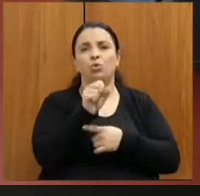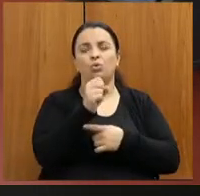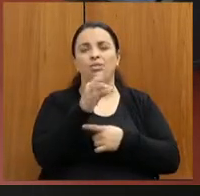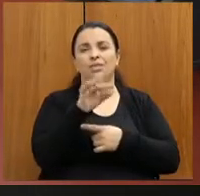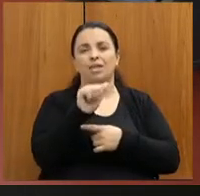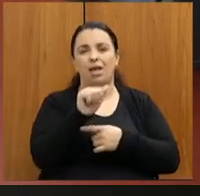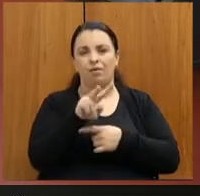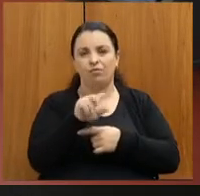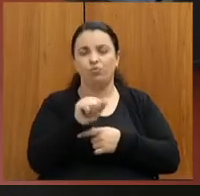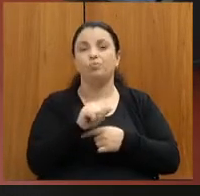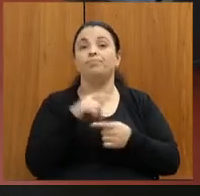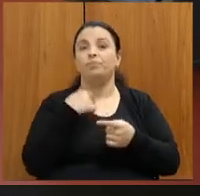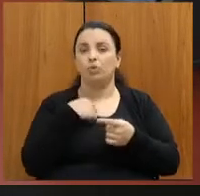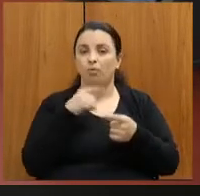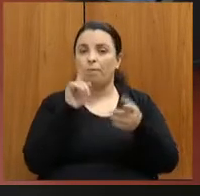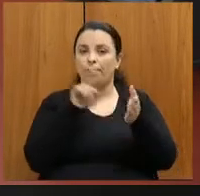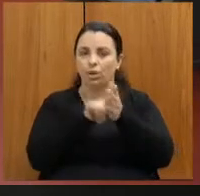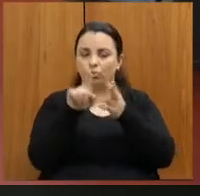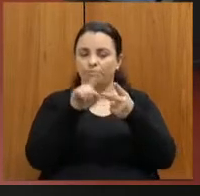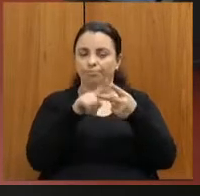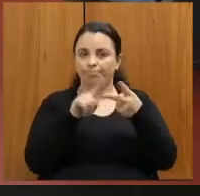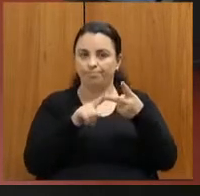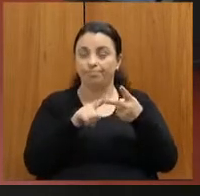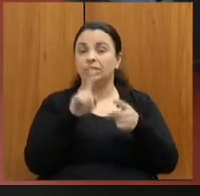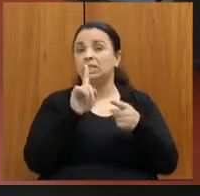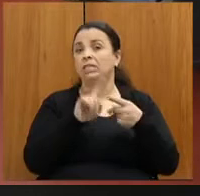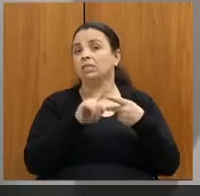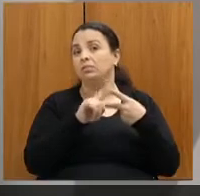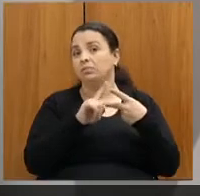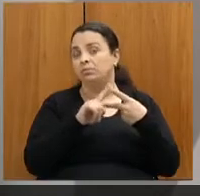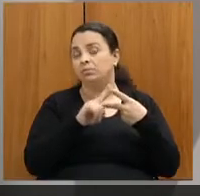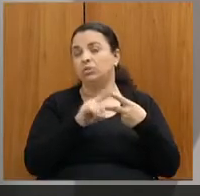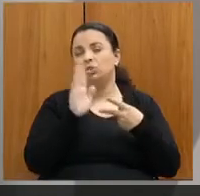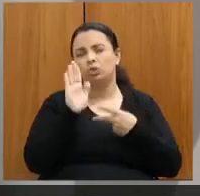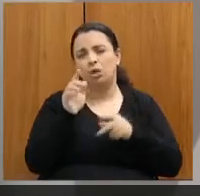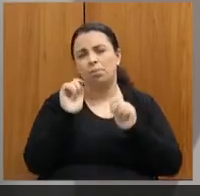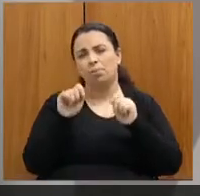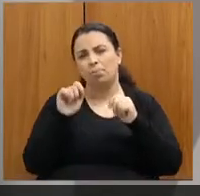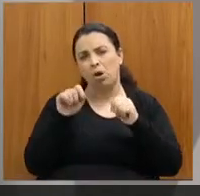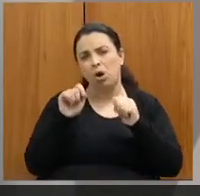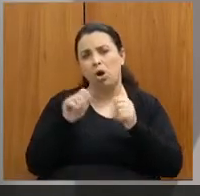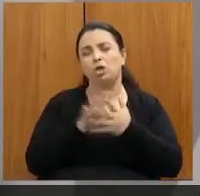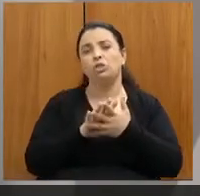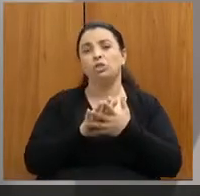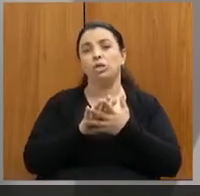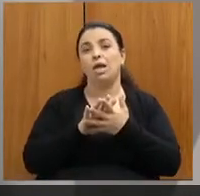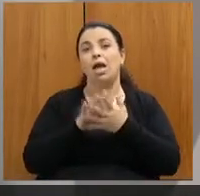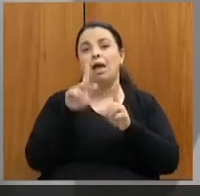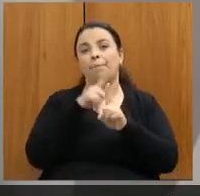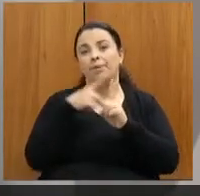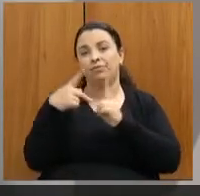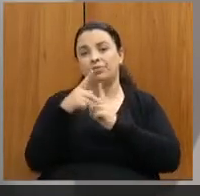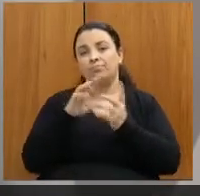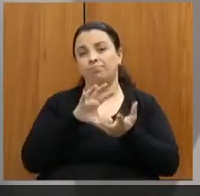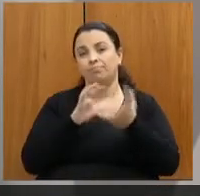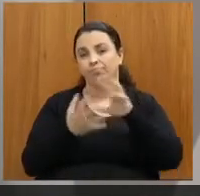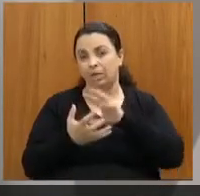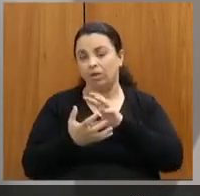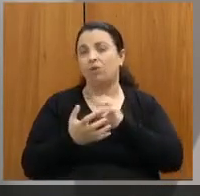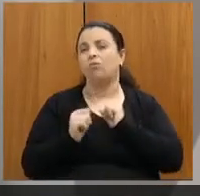primeiro já é possível observar os efeitos da reforma da Previdência Estadual